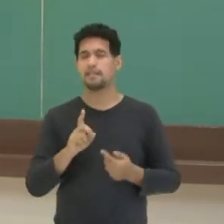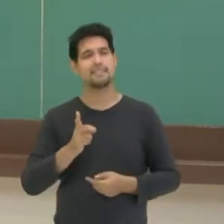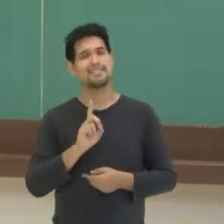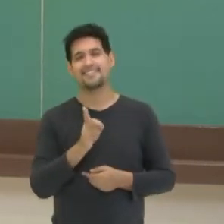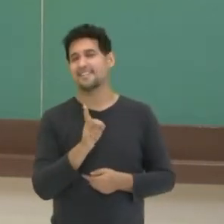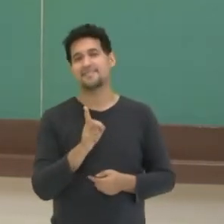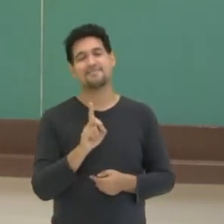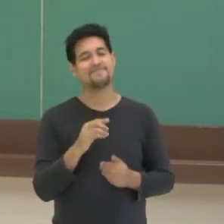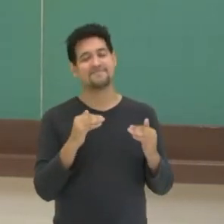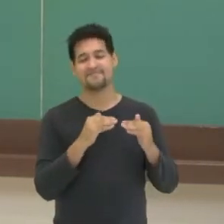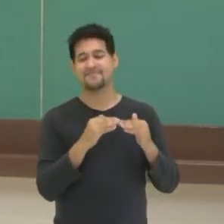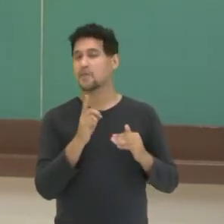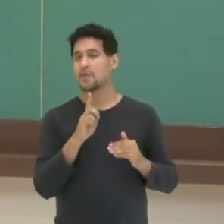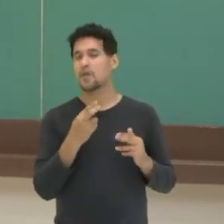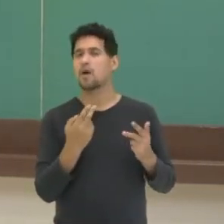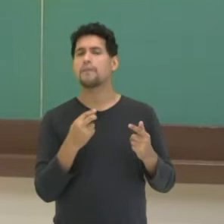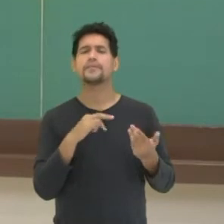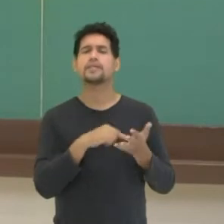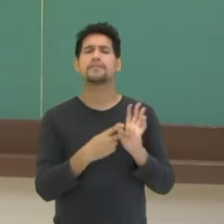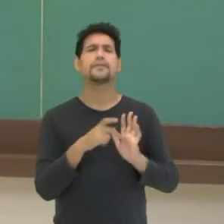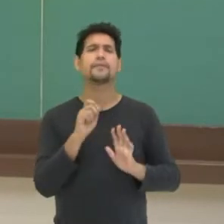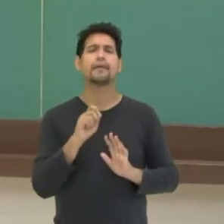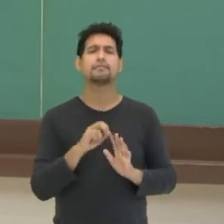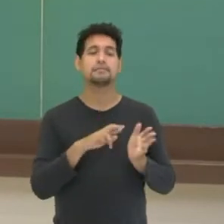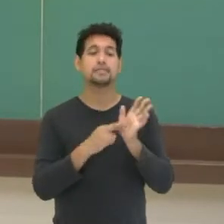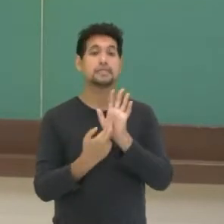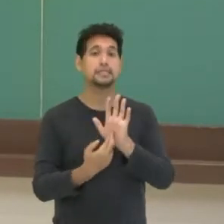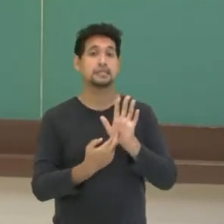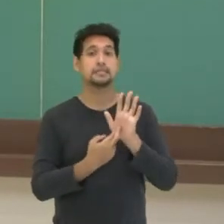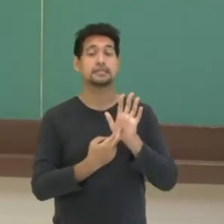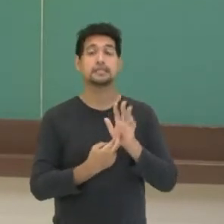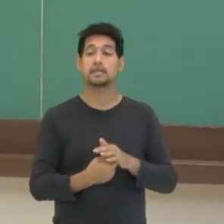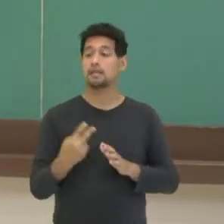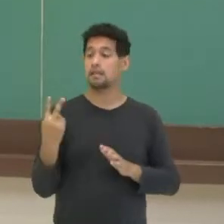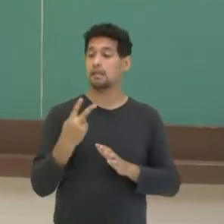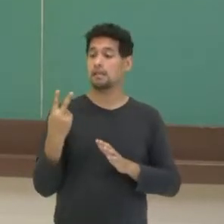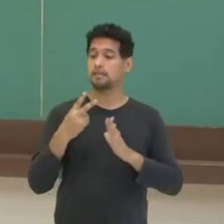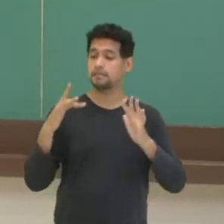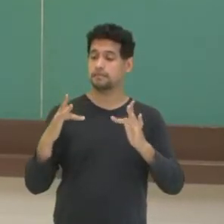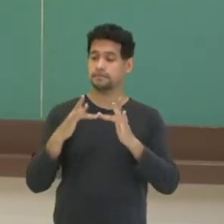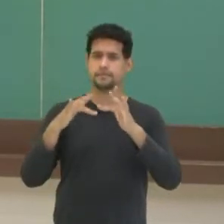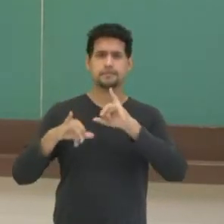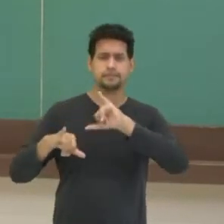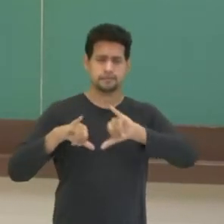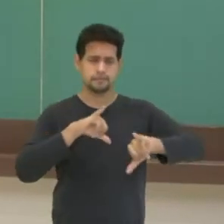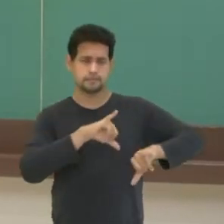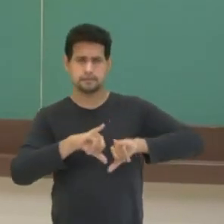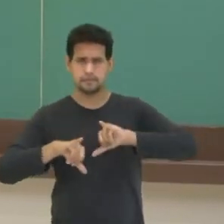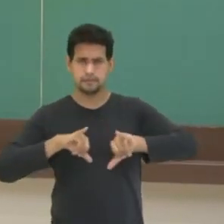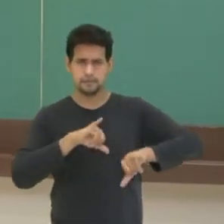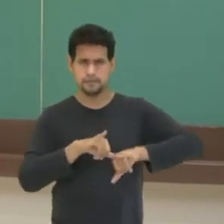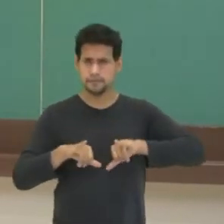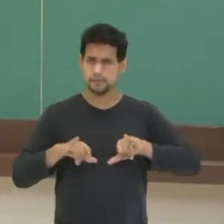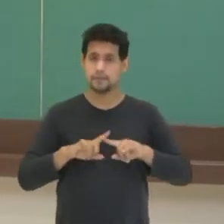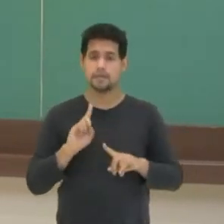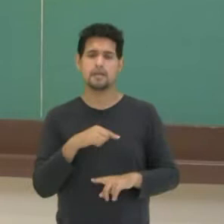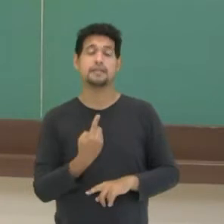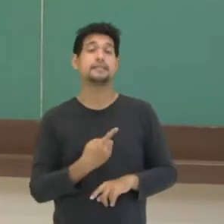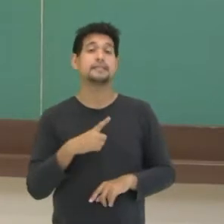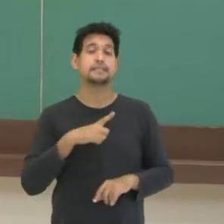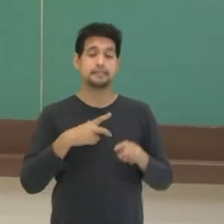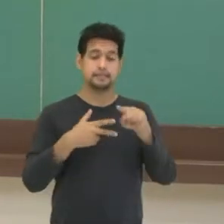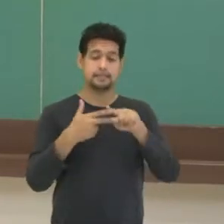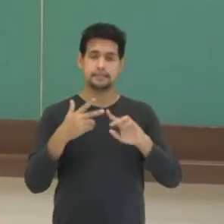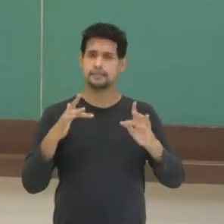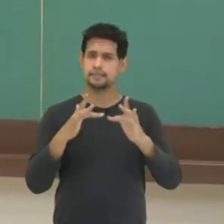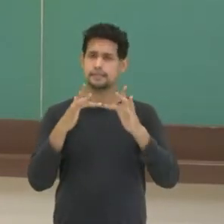Não, não. Isto aqui representa dupla ligação química. Olha aqui, ó, nós temos duas